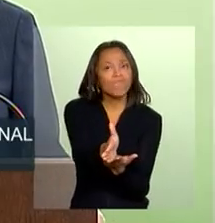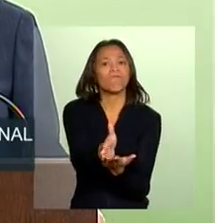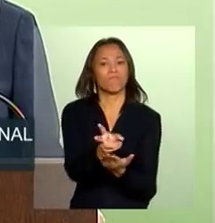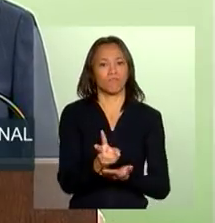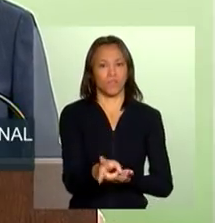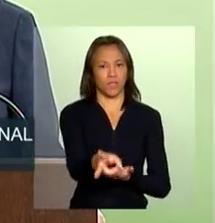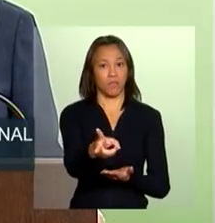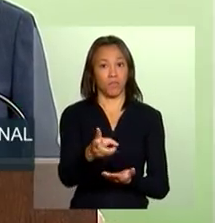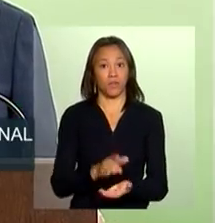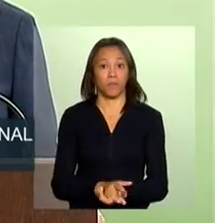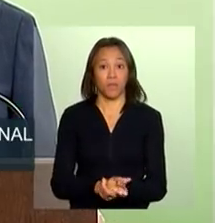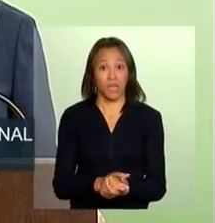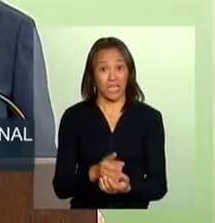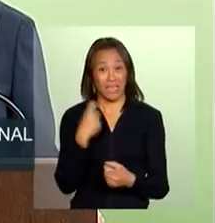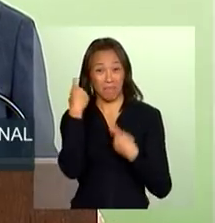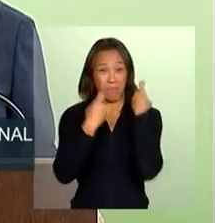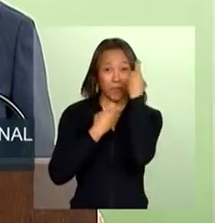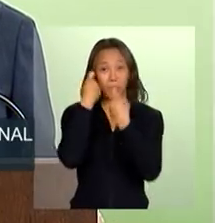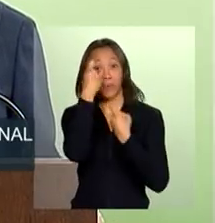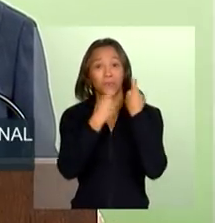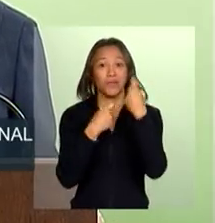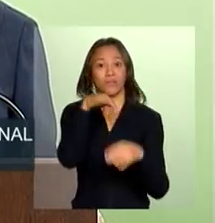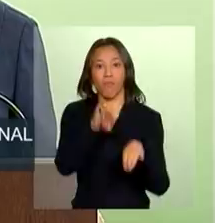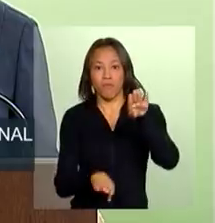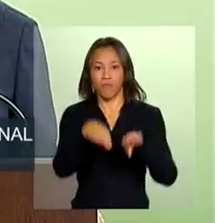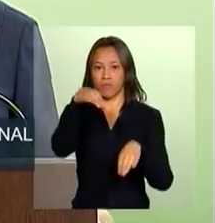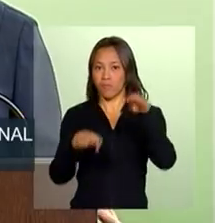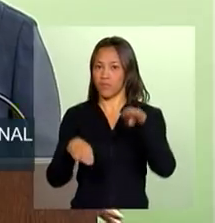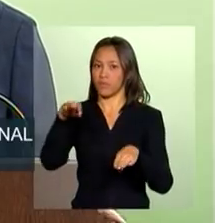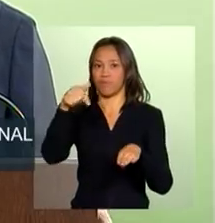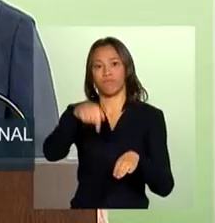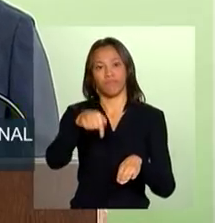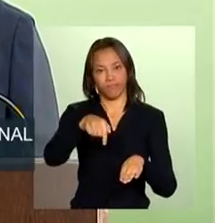firmeza um quadro preocupante de desigualdades.